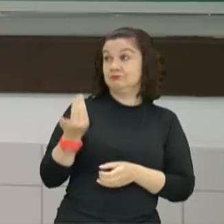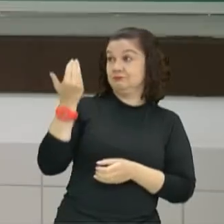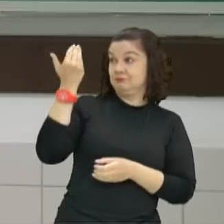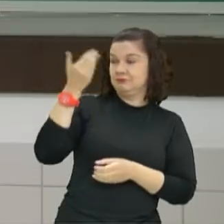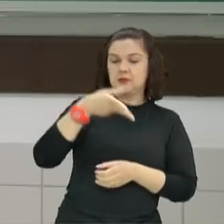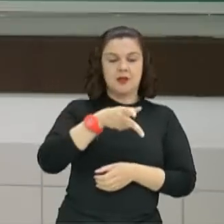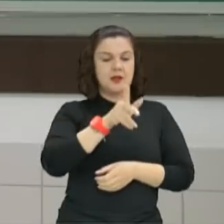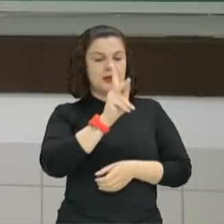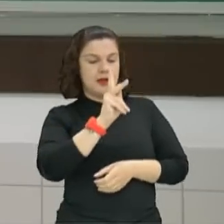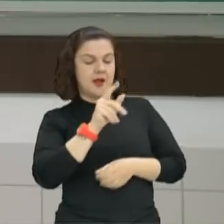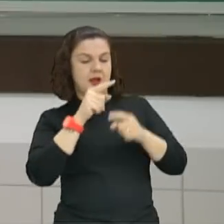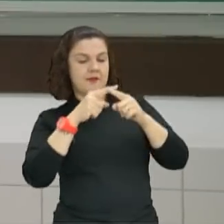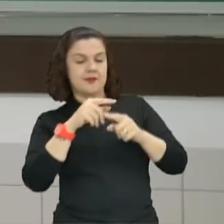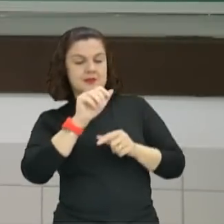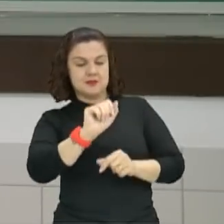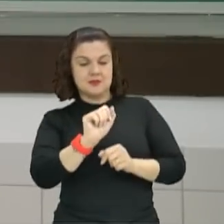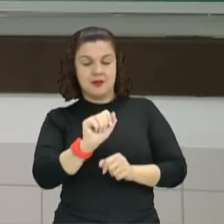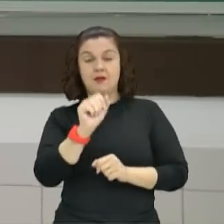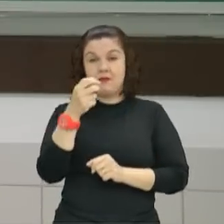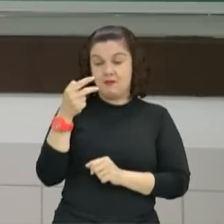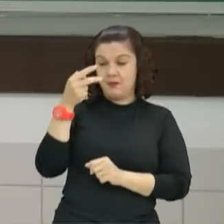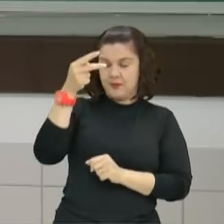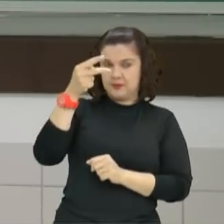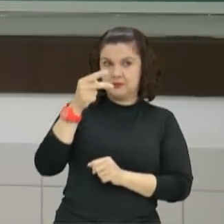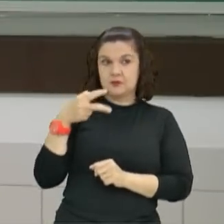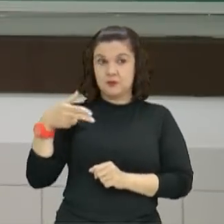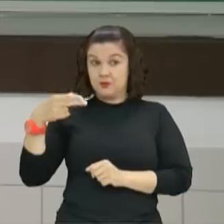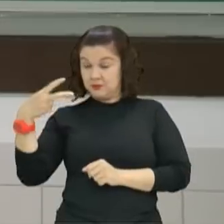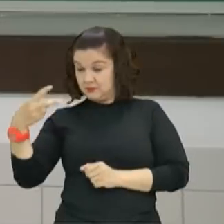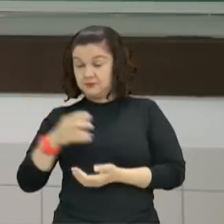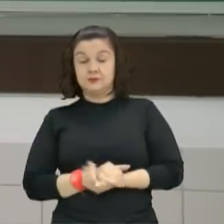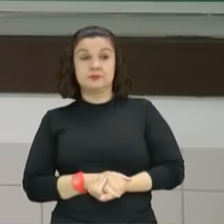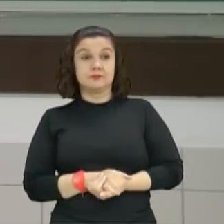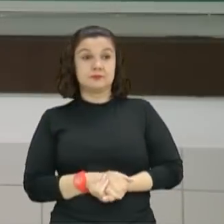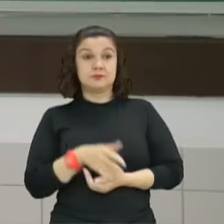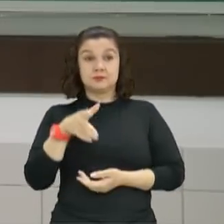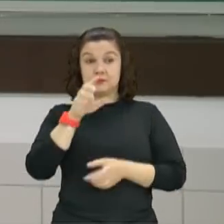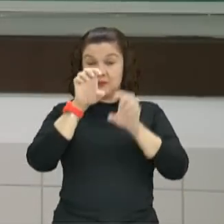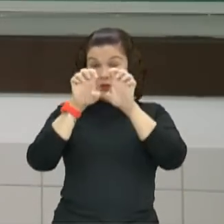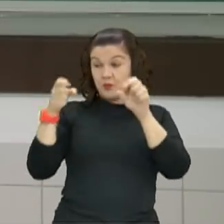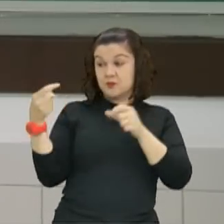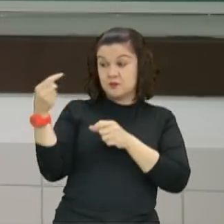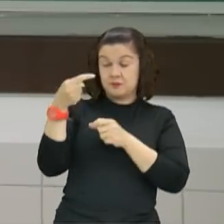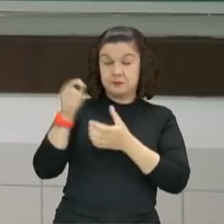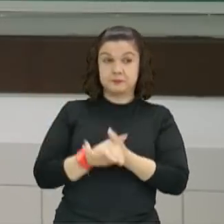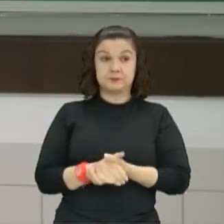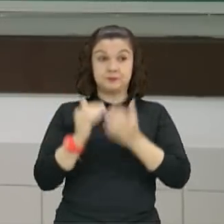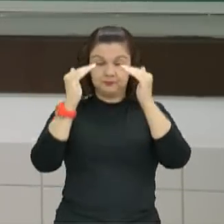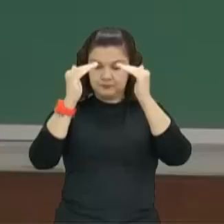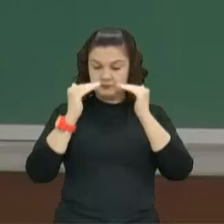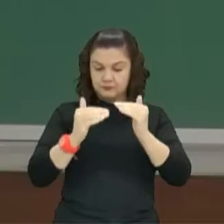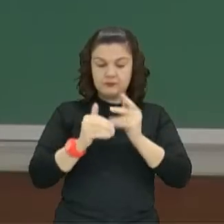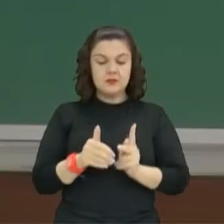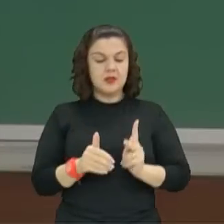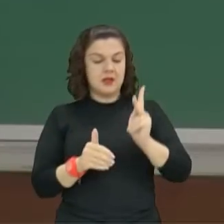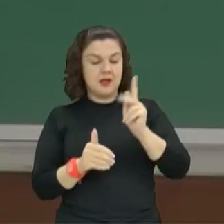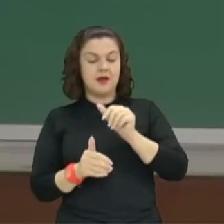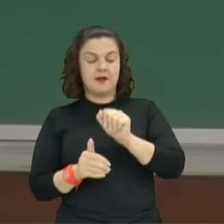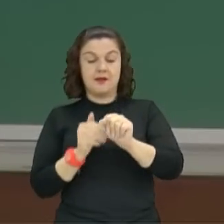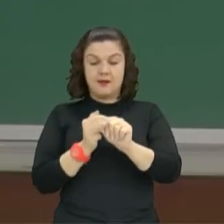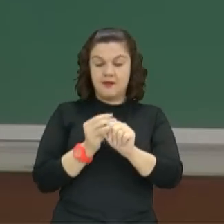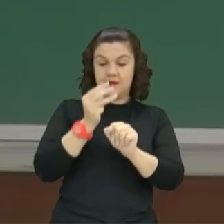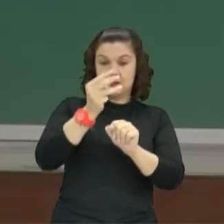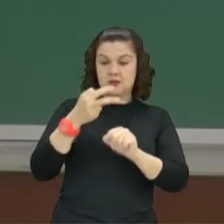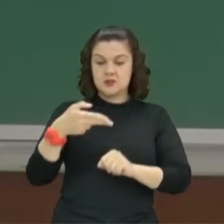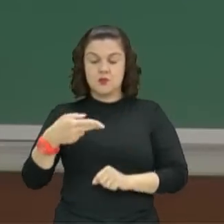K vezes a elevado ao quadrado é igual a 2. E tenho, né, chamo aqui equação 1. E o K vezes a elevado